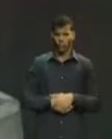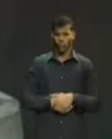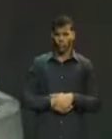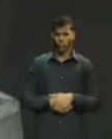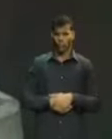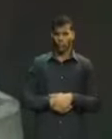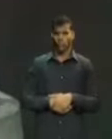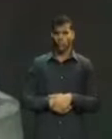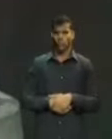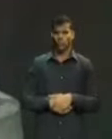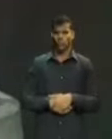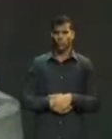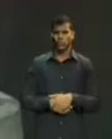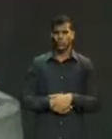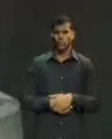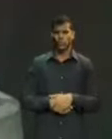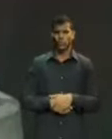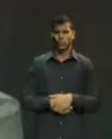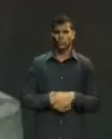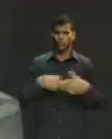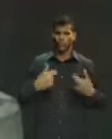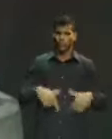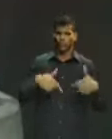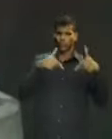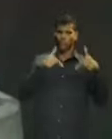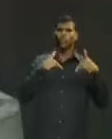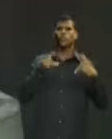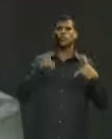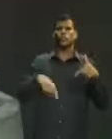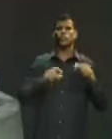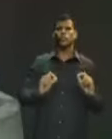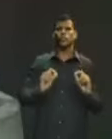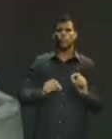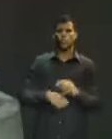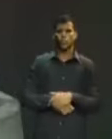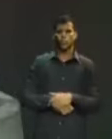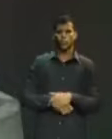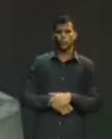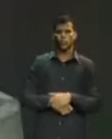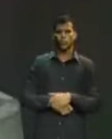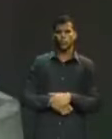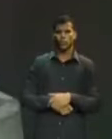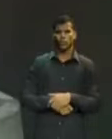vida importa. E que o nosso trabalho seja, de fato, lá na frente,